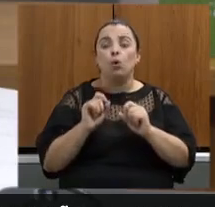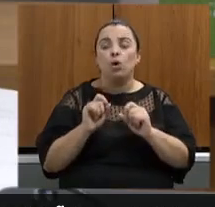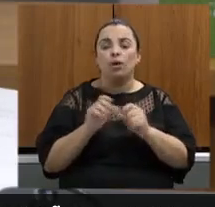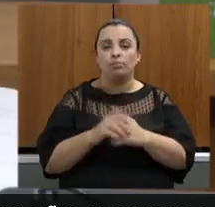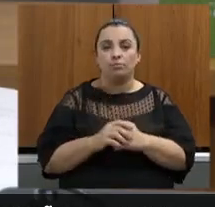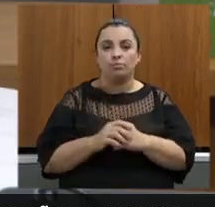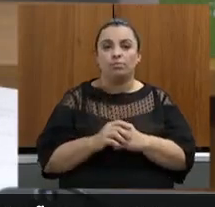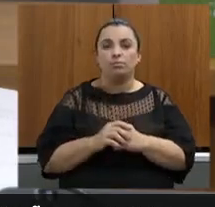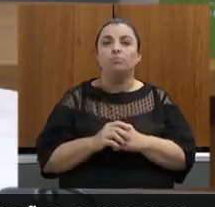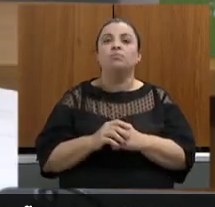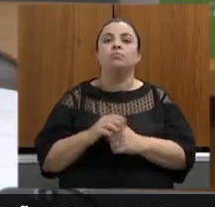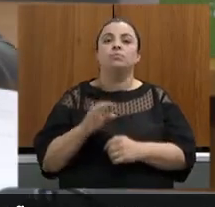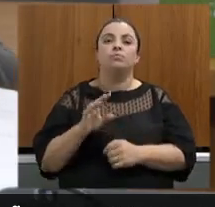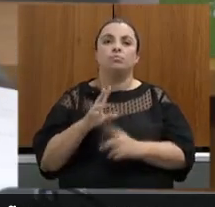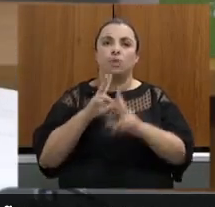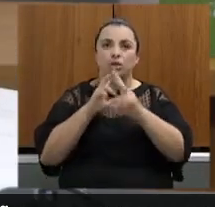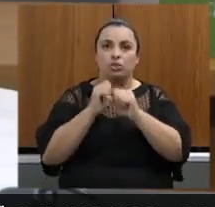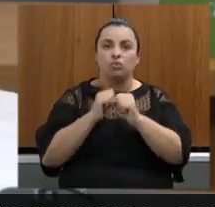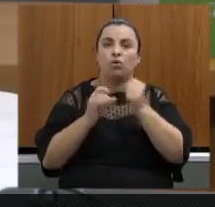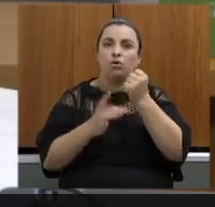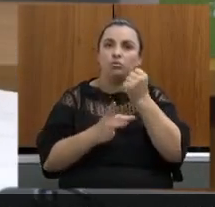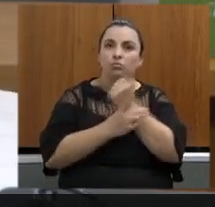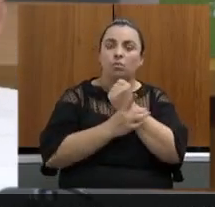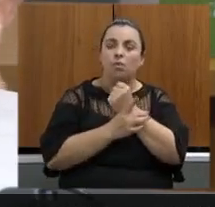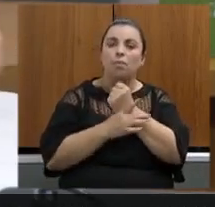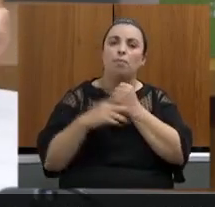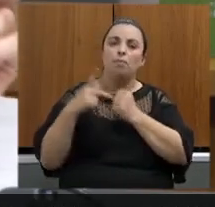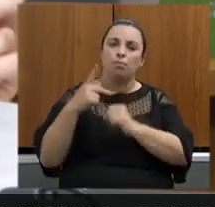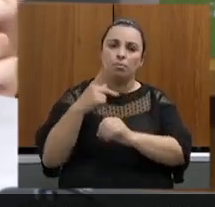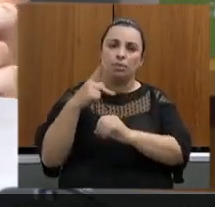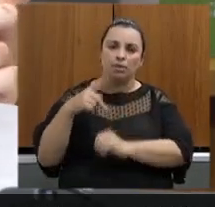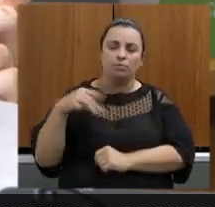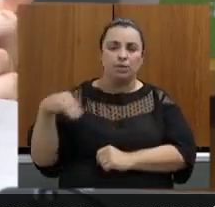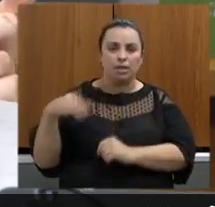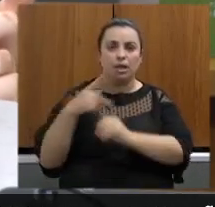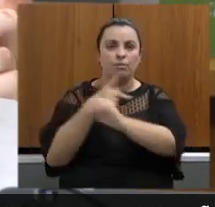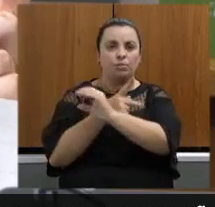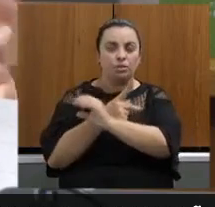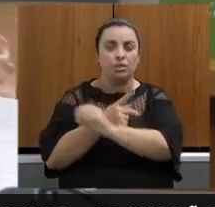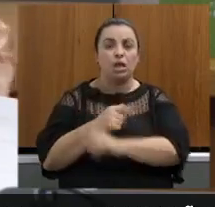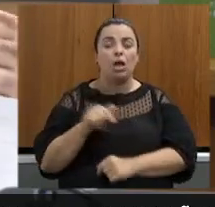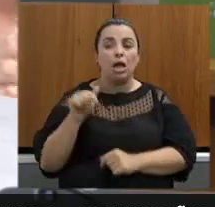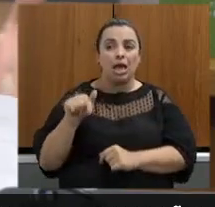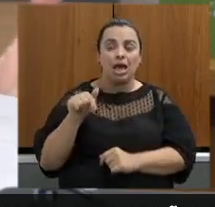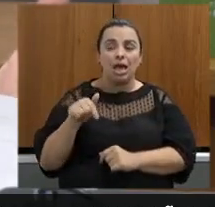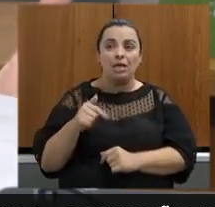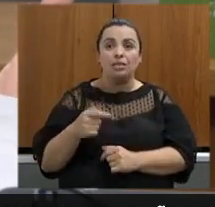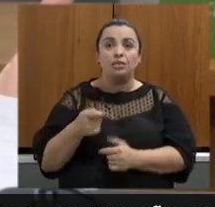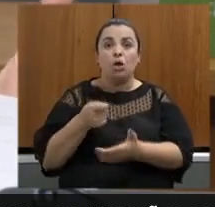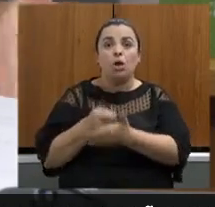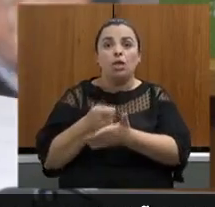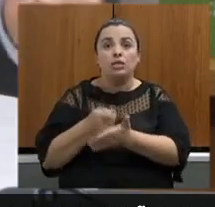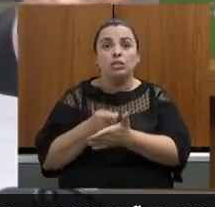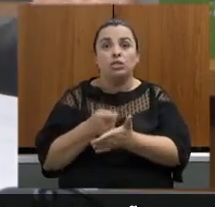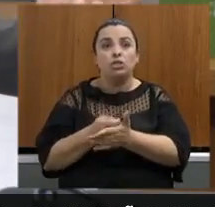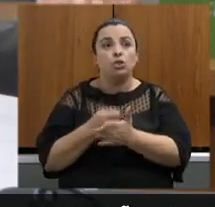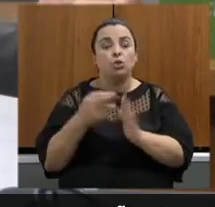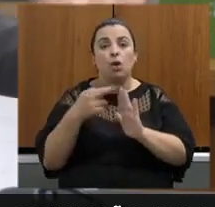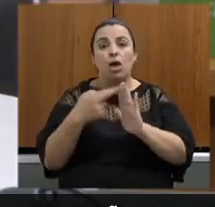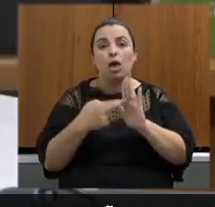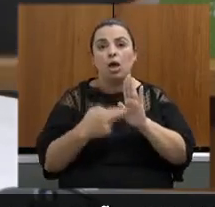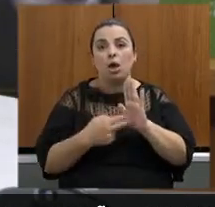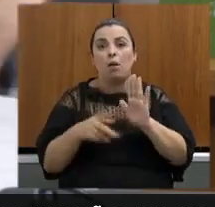Polícia Militar e militar estão desesperados que estão num vácuo de legislação a reforma da Previdência da